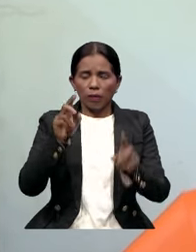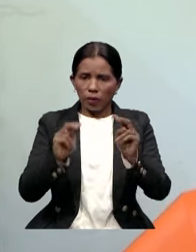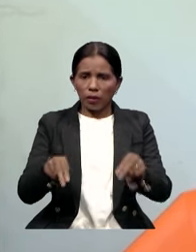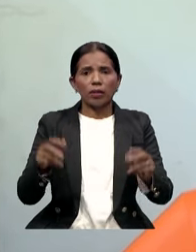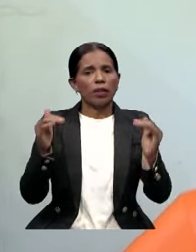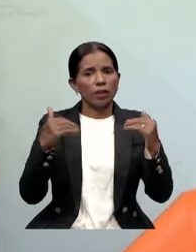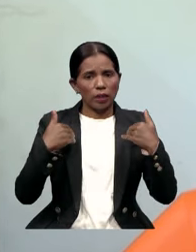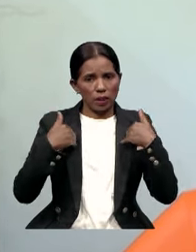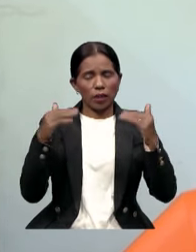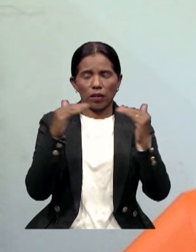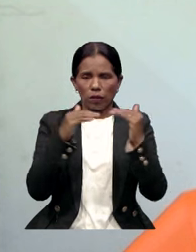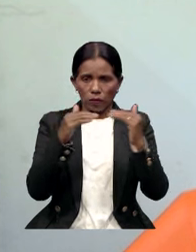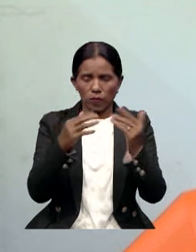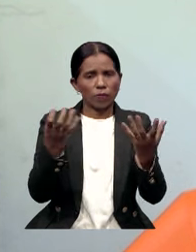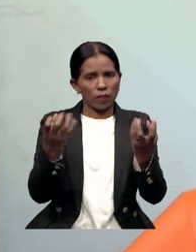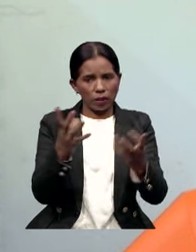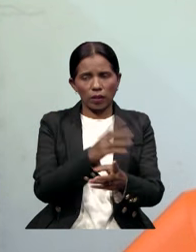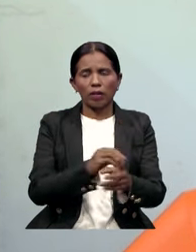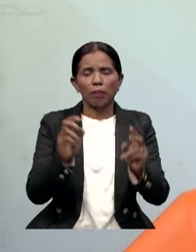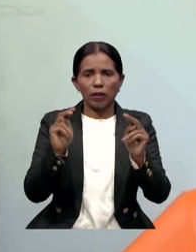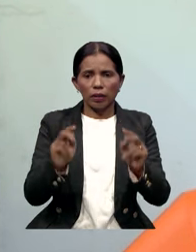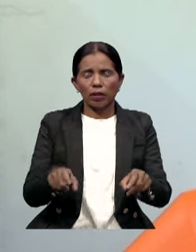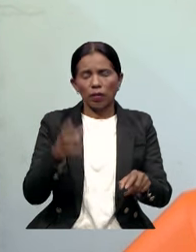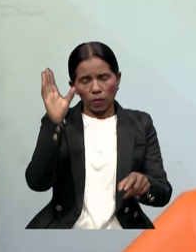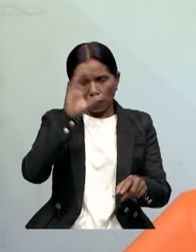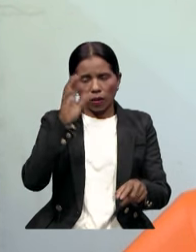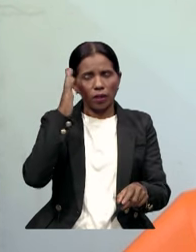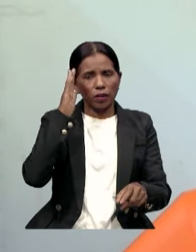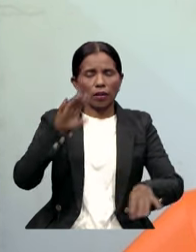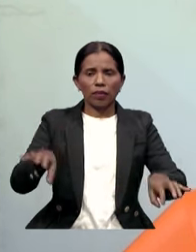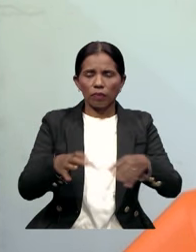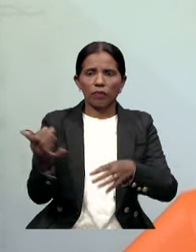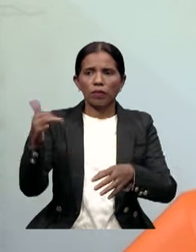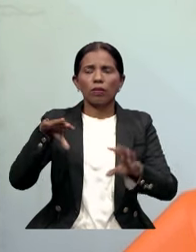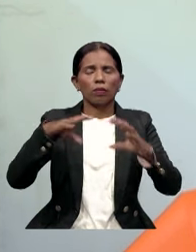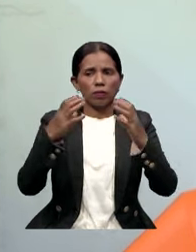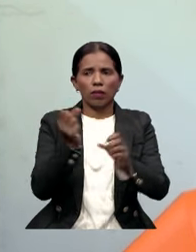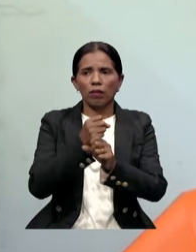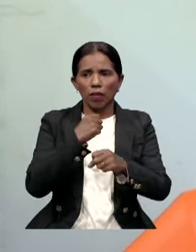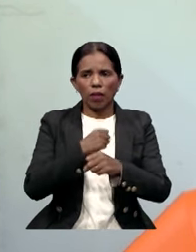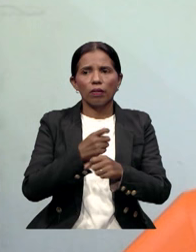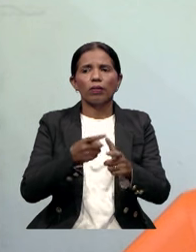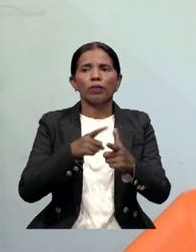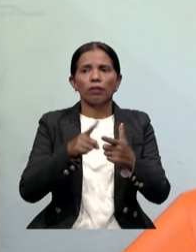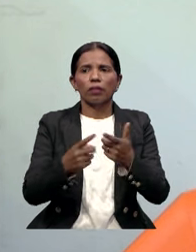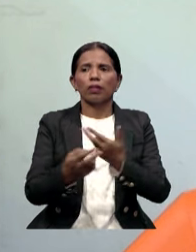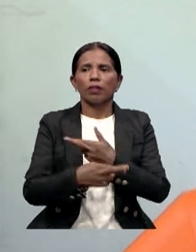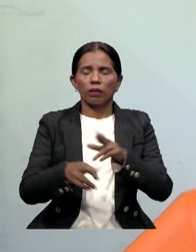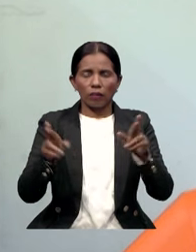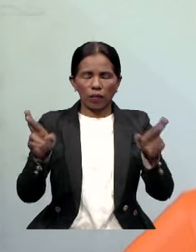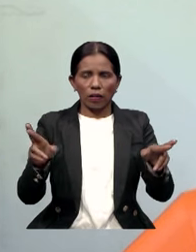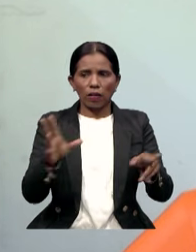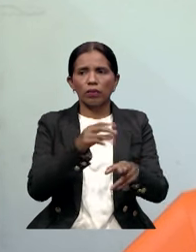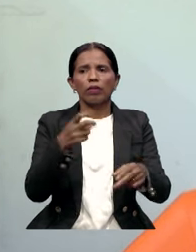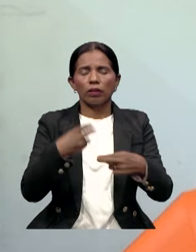dialogo bara klutan precisa buka hatene servisu sira vema durante ne komisau ne halawana ini resultado no desafio sira